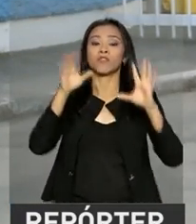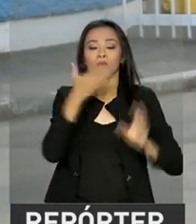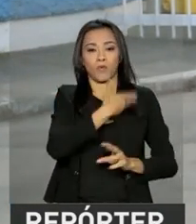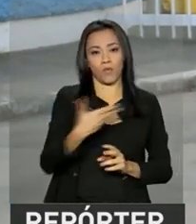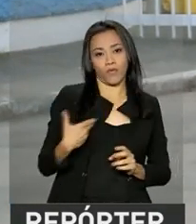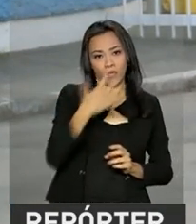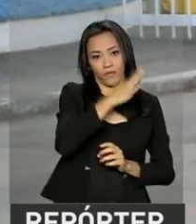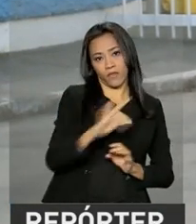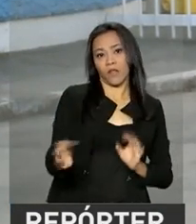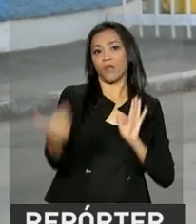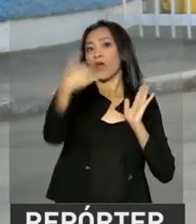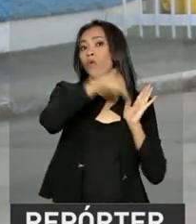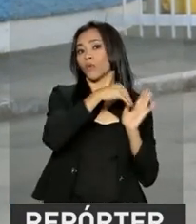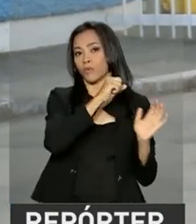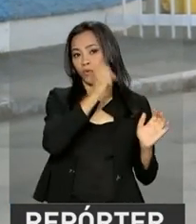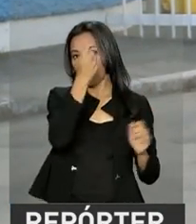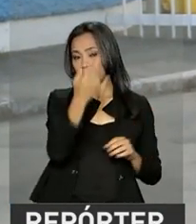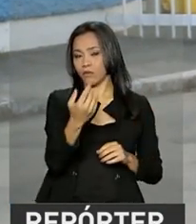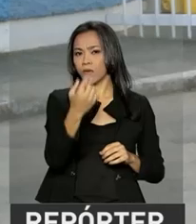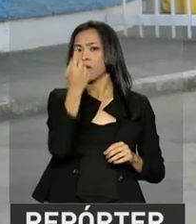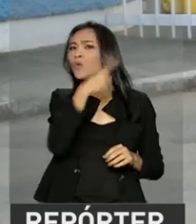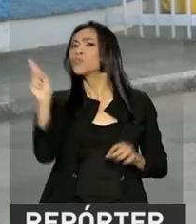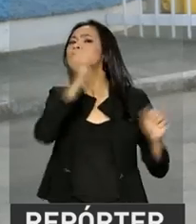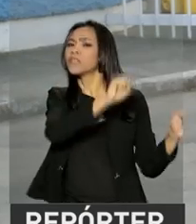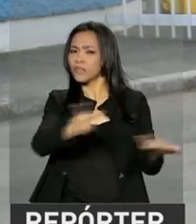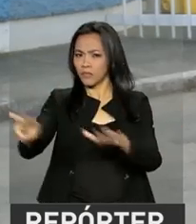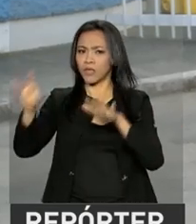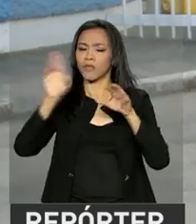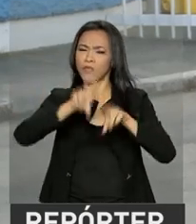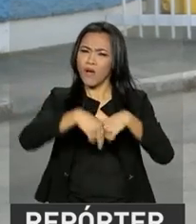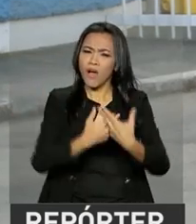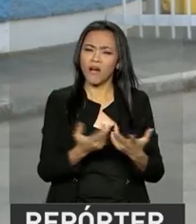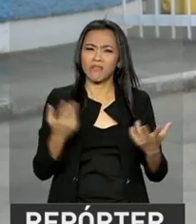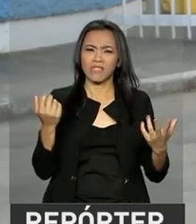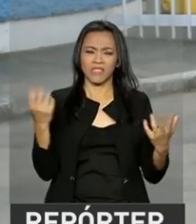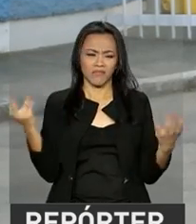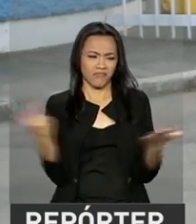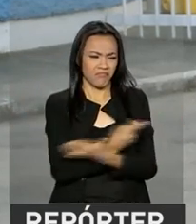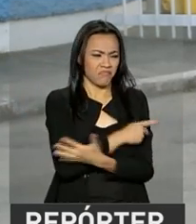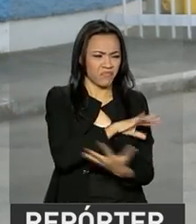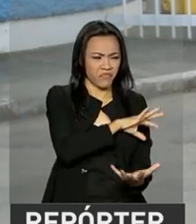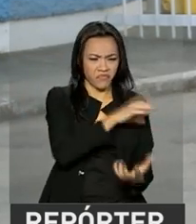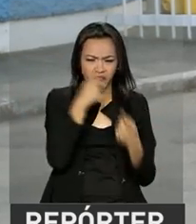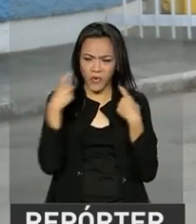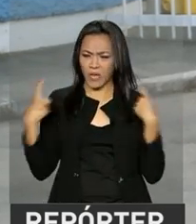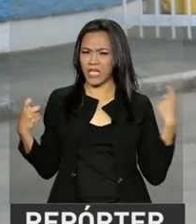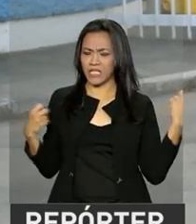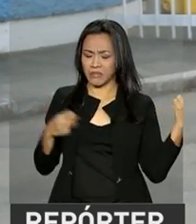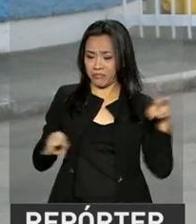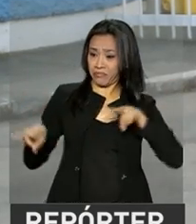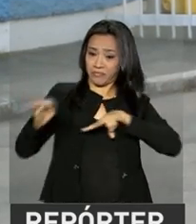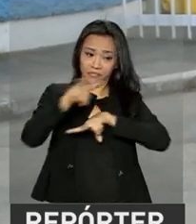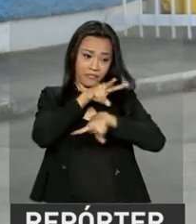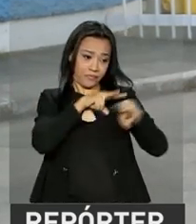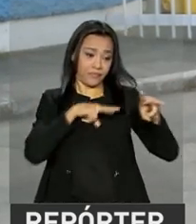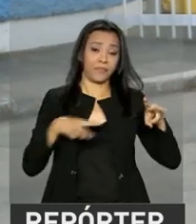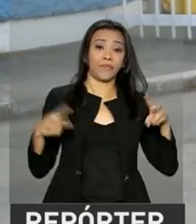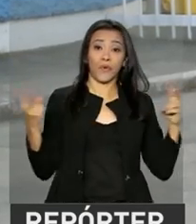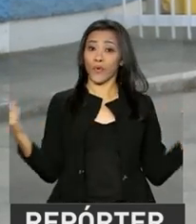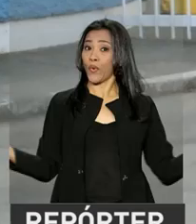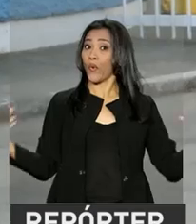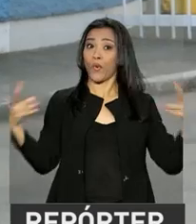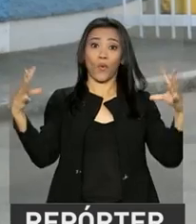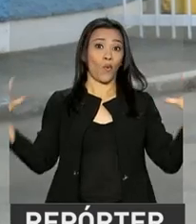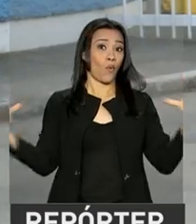Federal na última semana após uma onda de violência que tomou conta da cidade um conflito entre policiais militares e